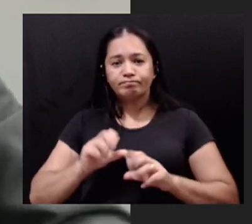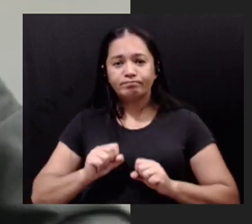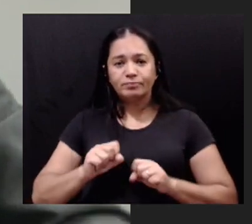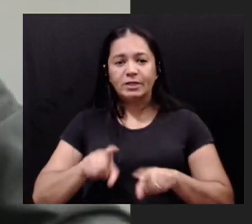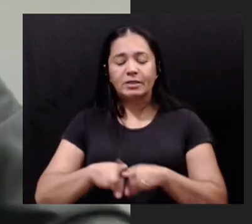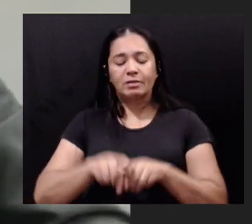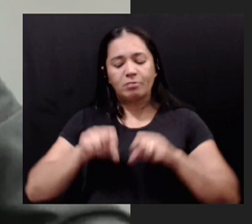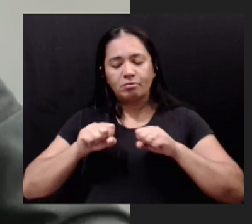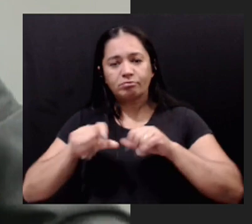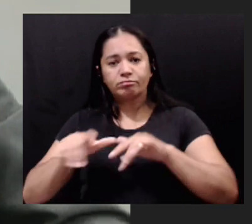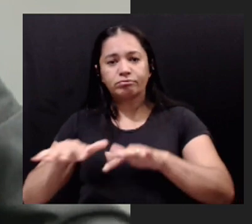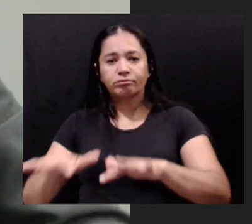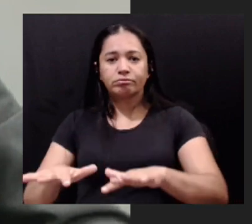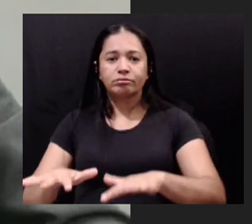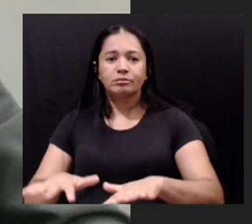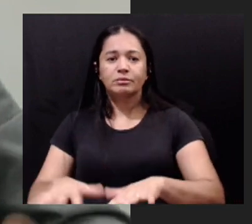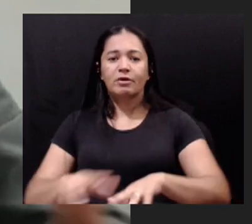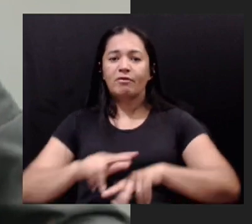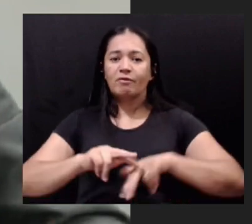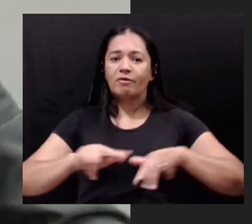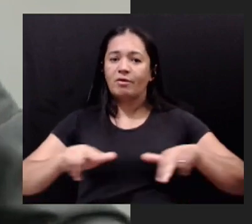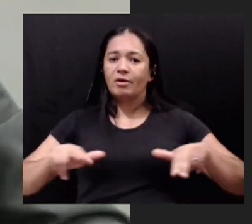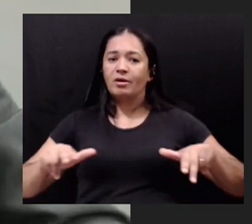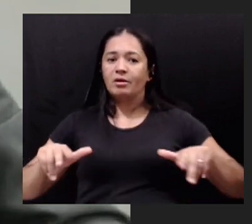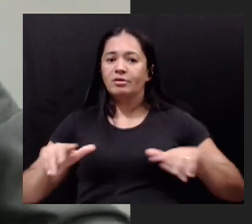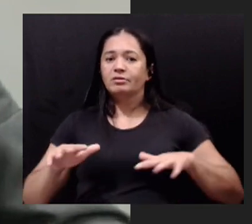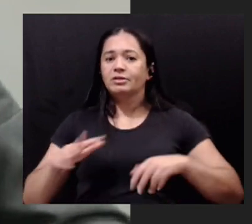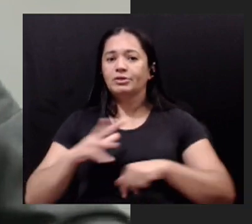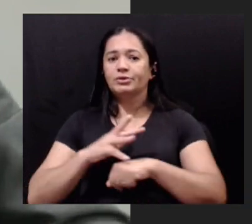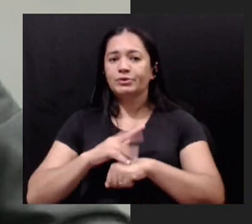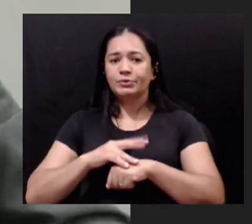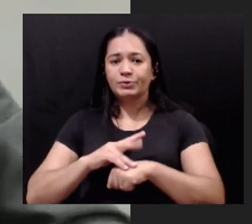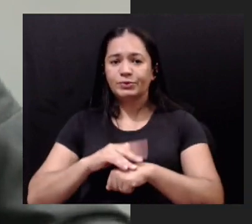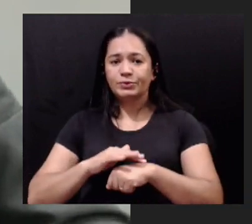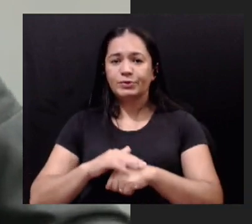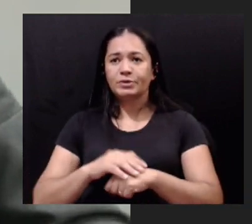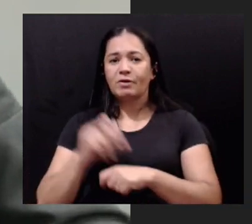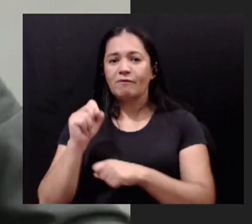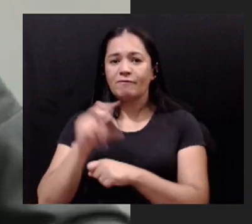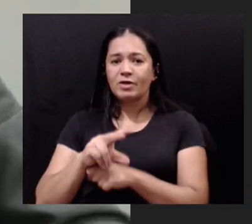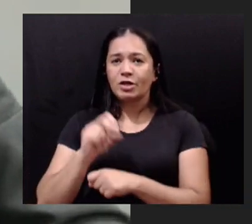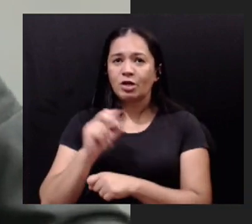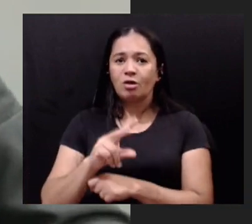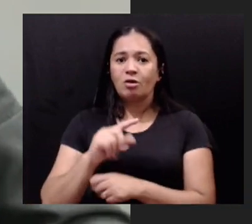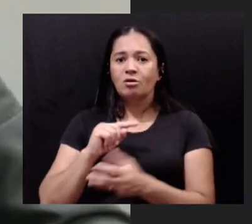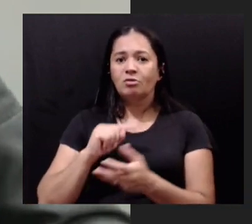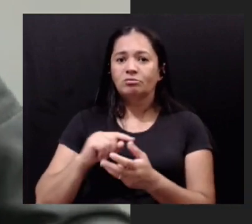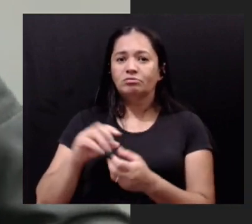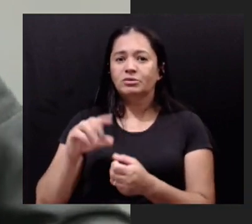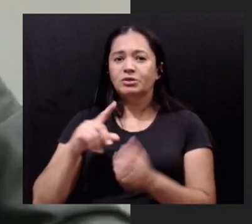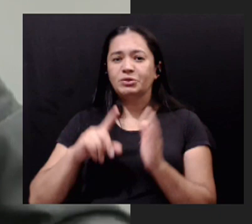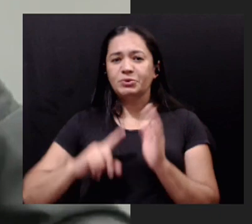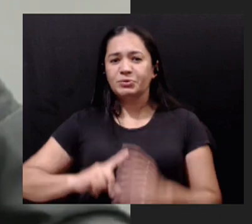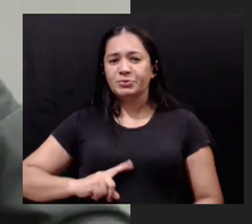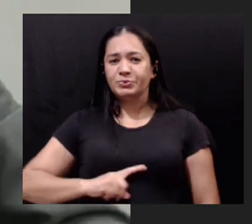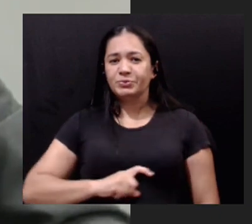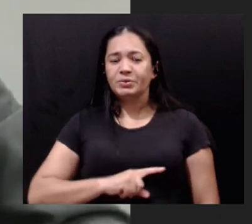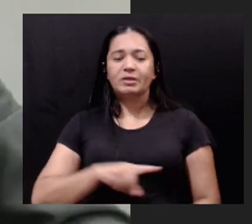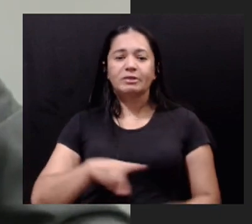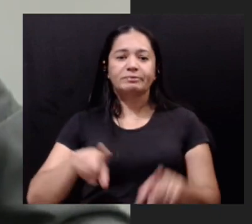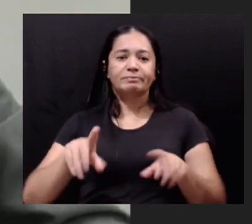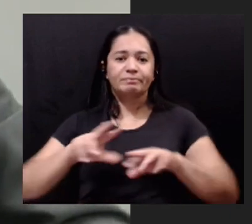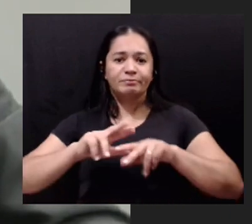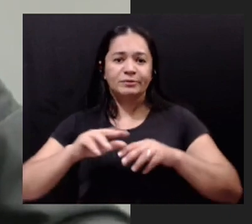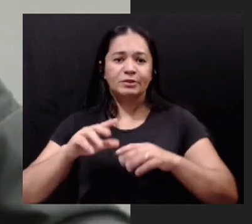para diversas doenças, viroses, parasitoses e contaminação por bactéria